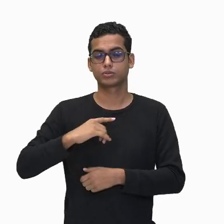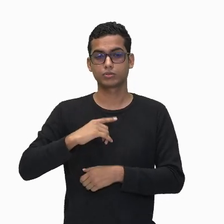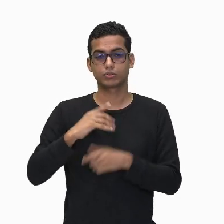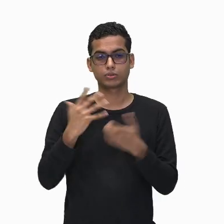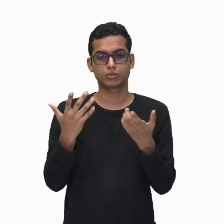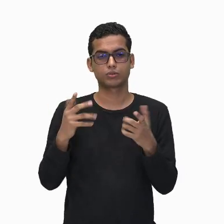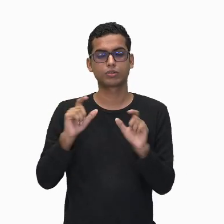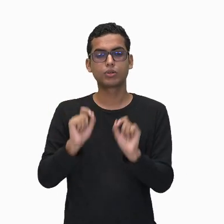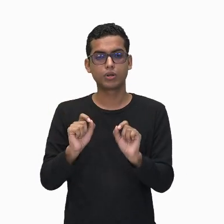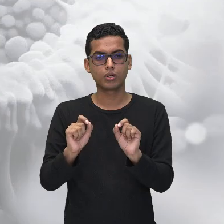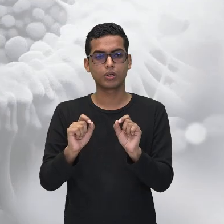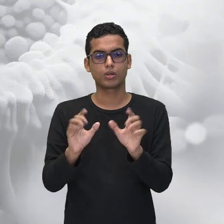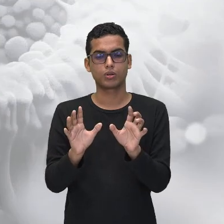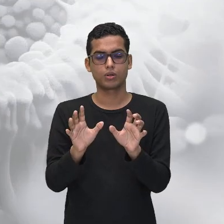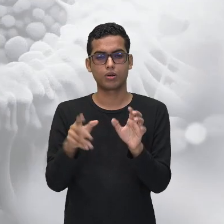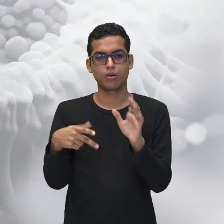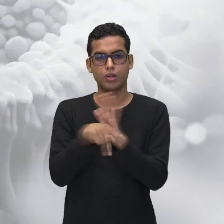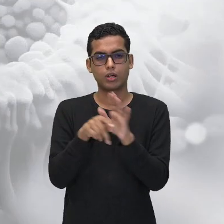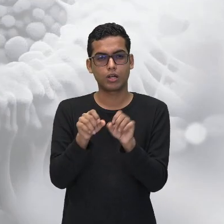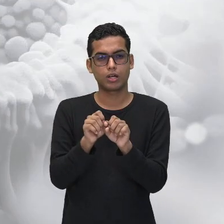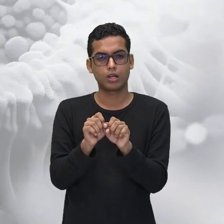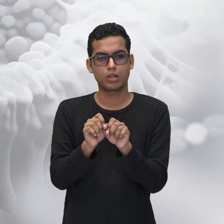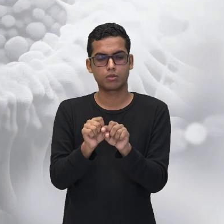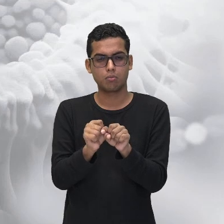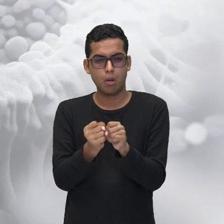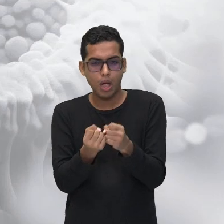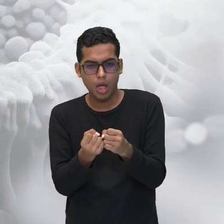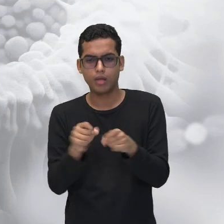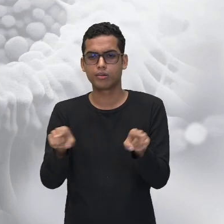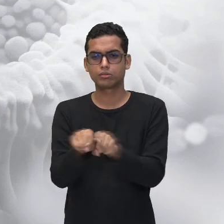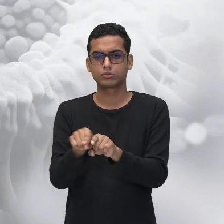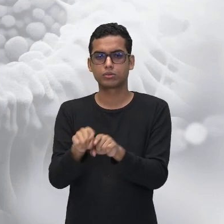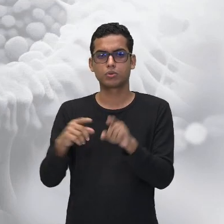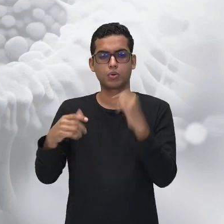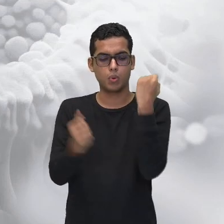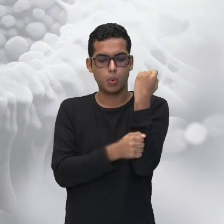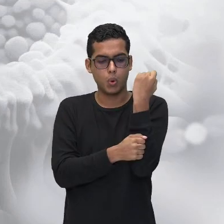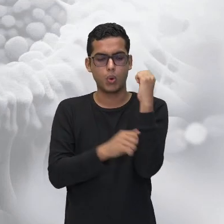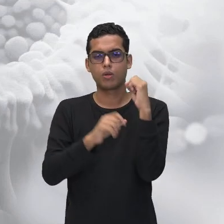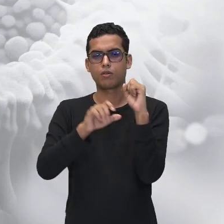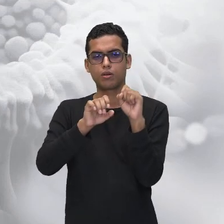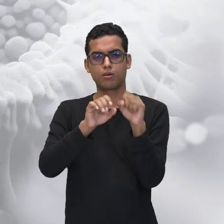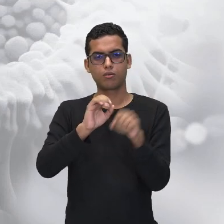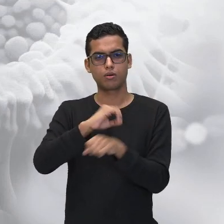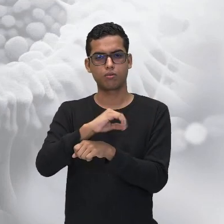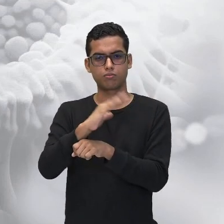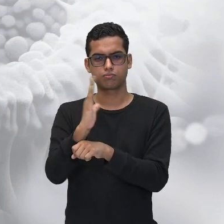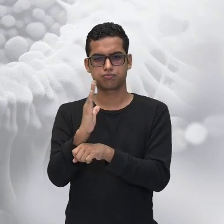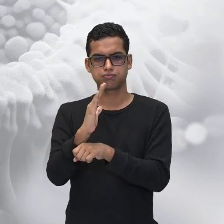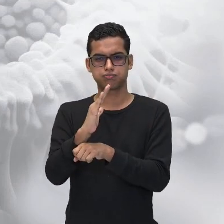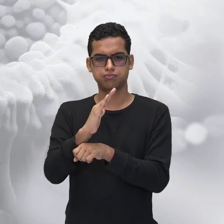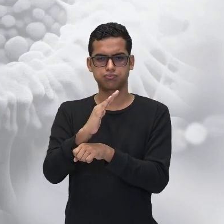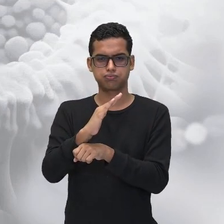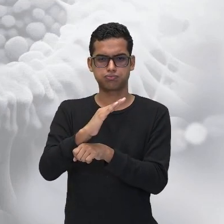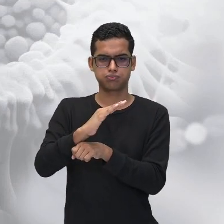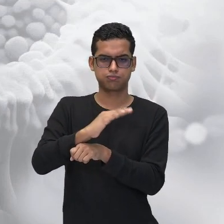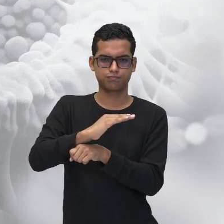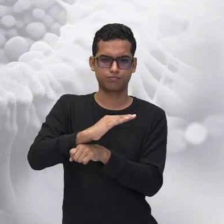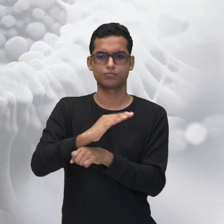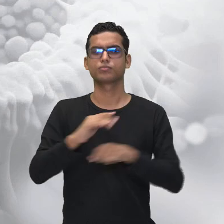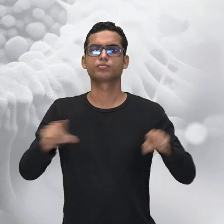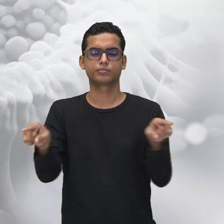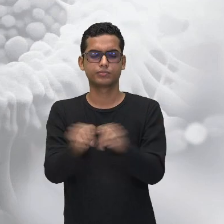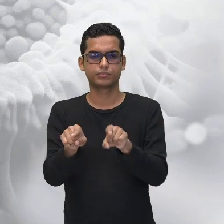Então, continuando aí sobre essa questão das condições de doenças, né, relacionadas ao sedentarismo, nós vamos ver sobre o